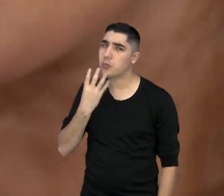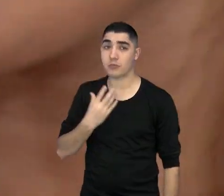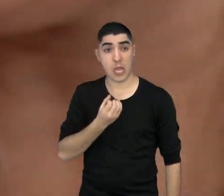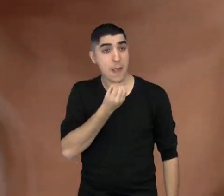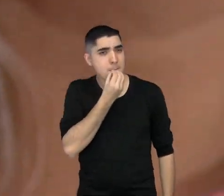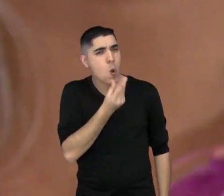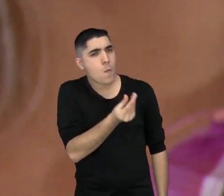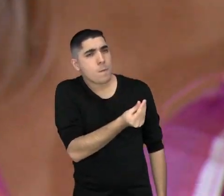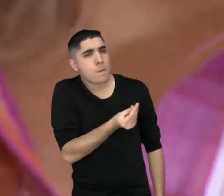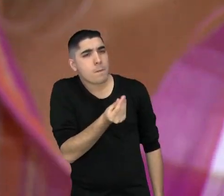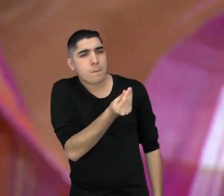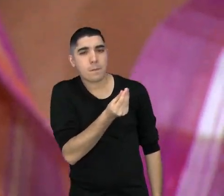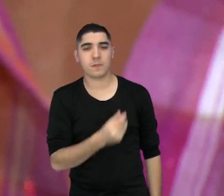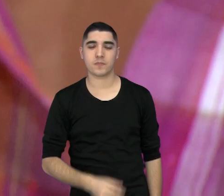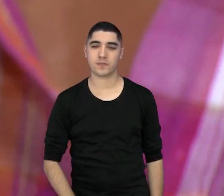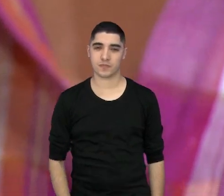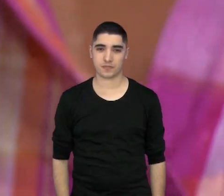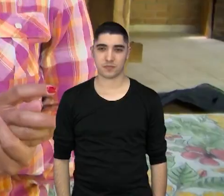bom, muito saboroso.